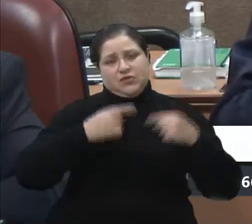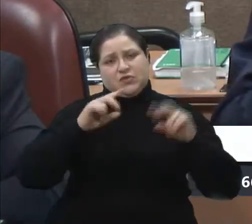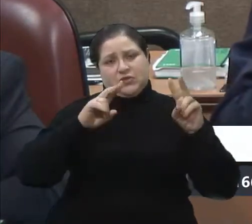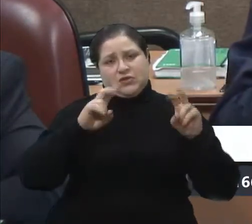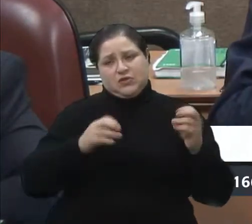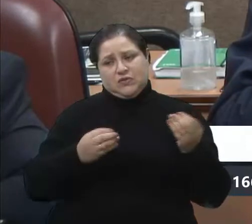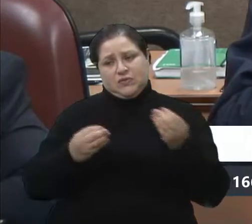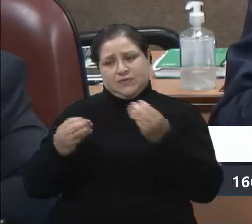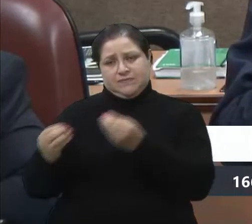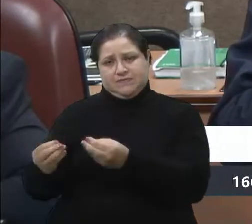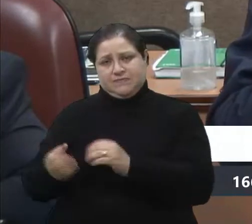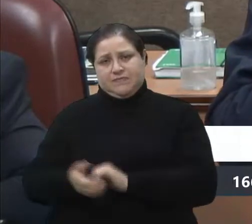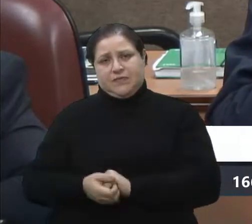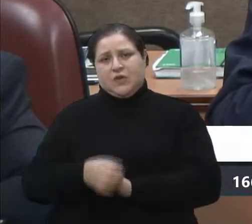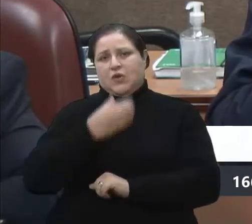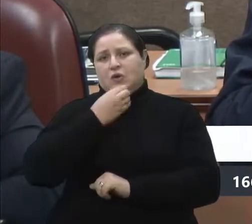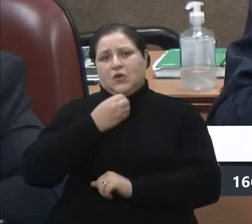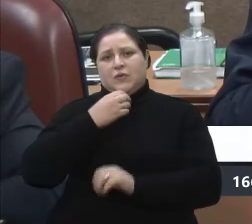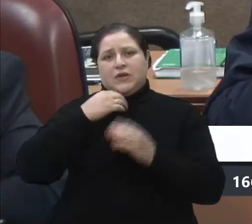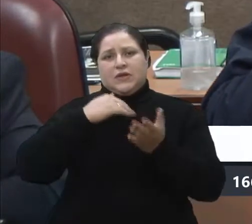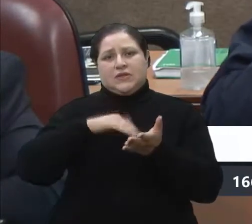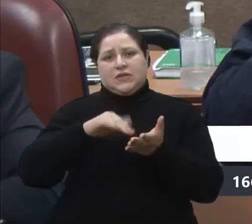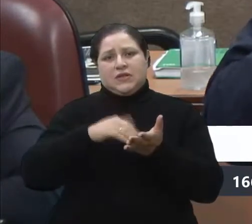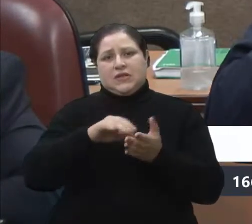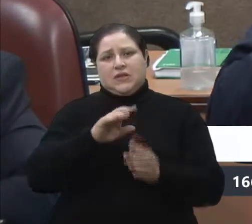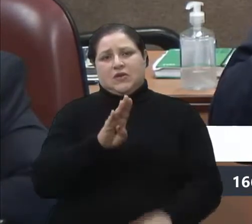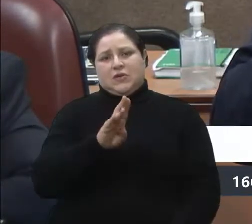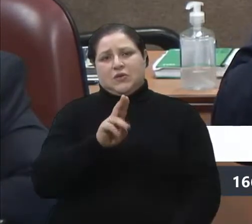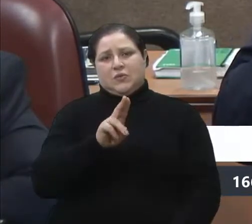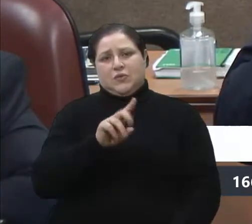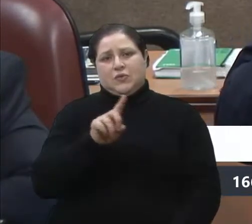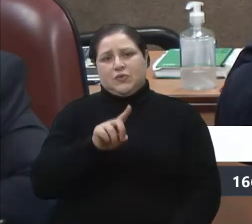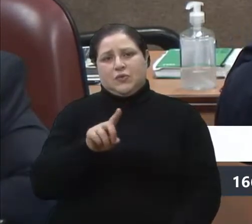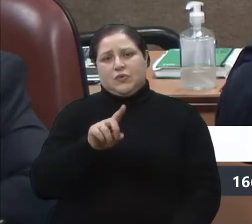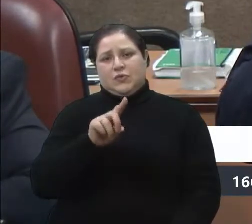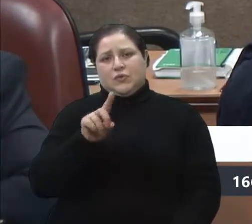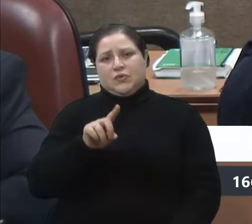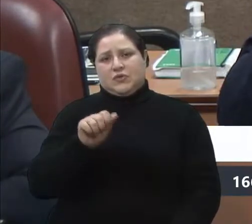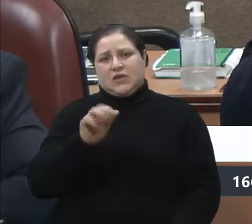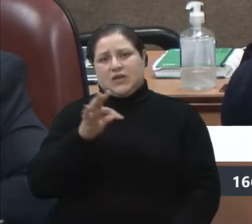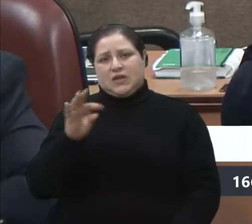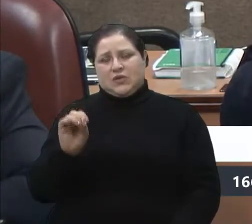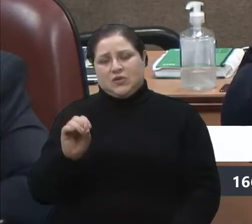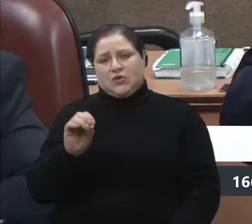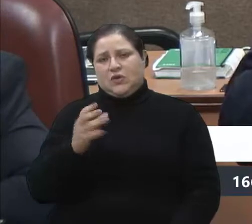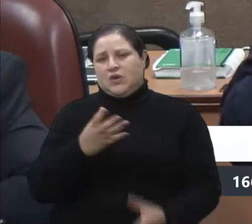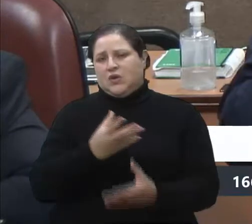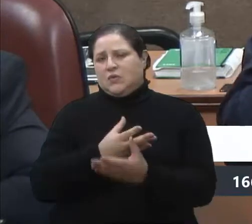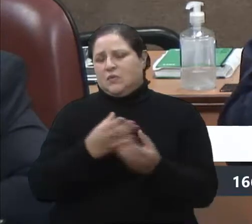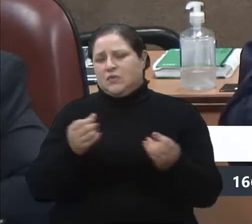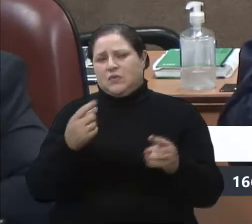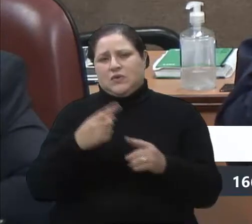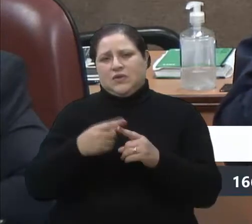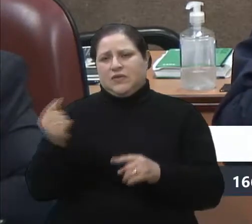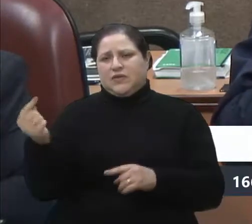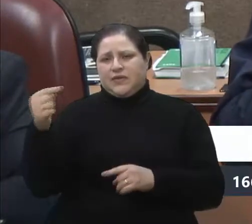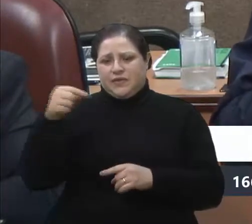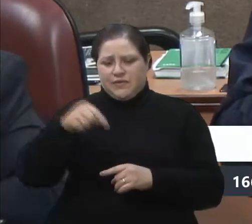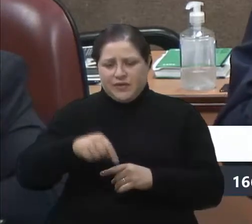e o secretário Busato por muitas e muitas vezes esteve na rede esteve na